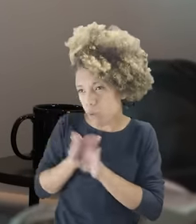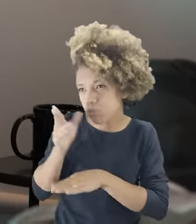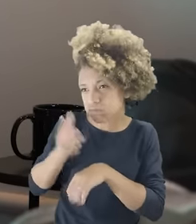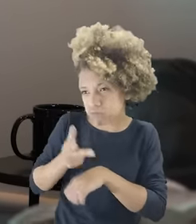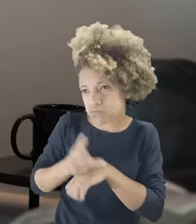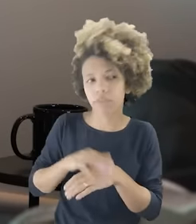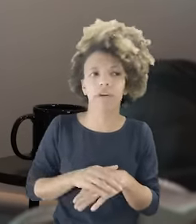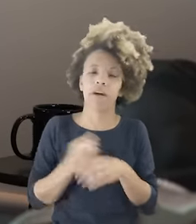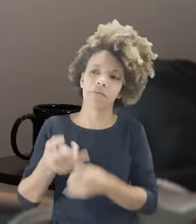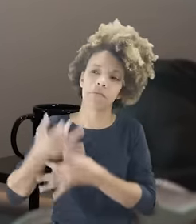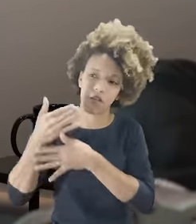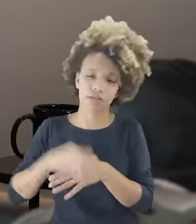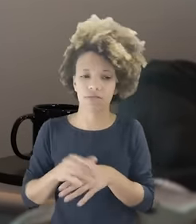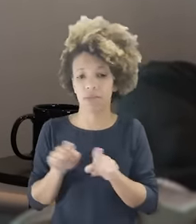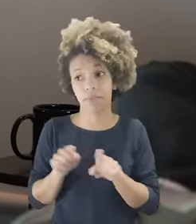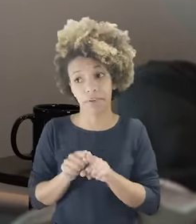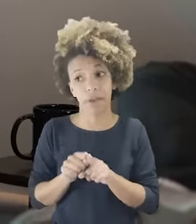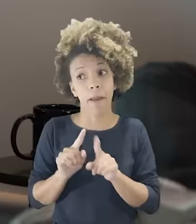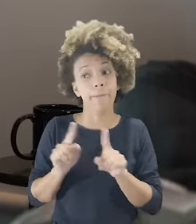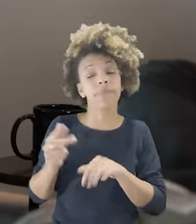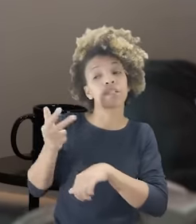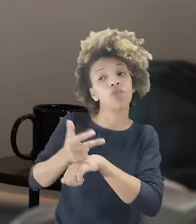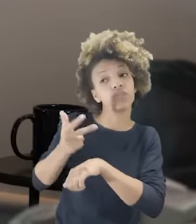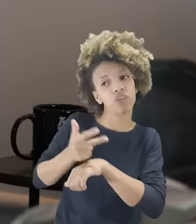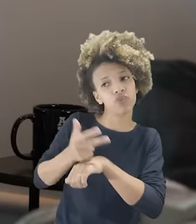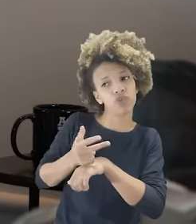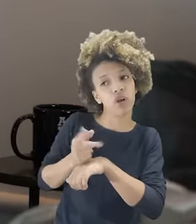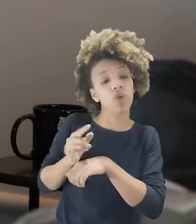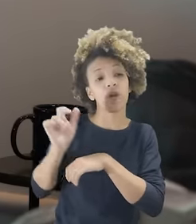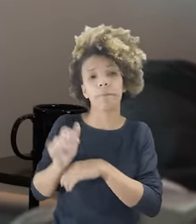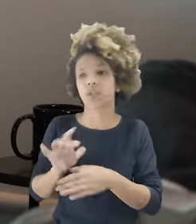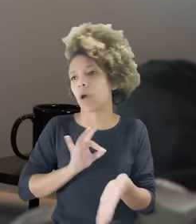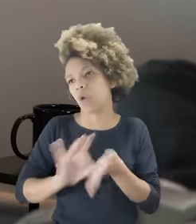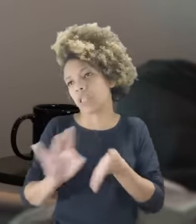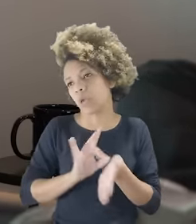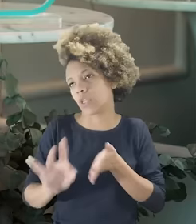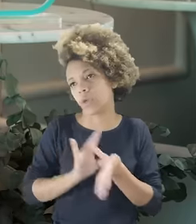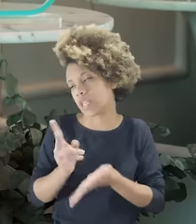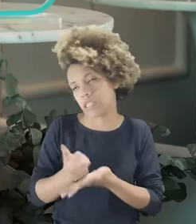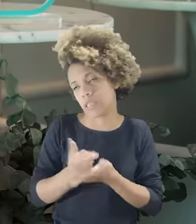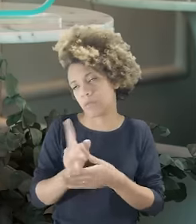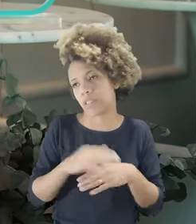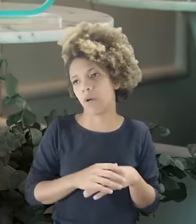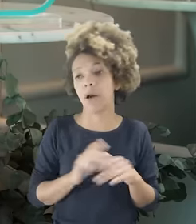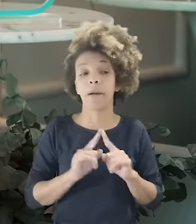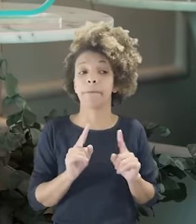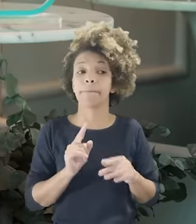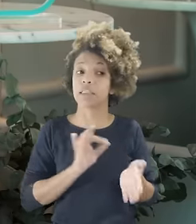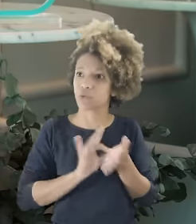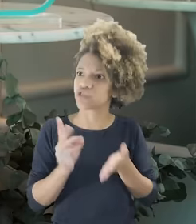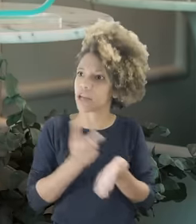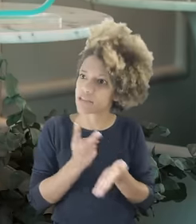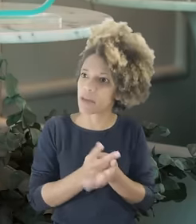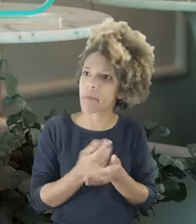de coach E aí é uma Coach vai lá e comenta uns Coach começa a comentar mas é um vídeo não é uma pessoa que fica me odiando é isso mas eu queria